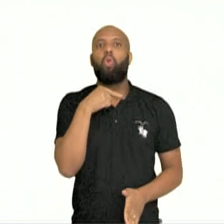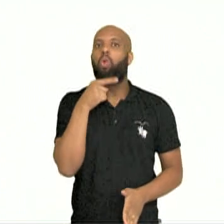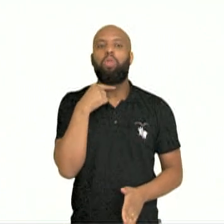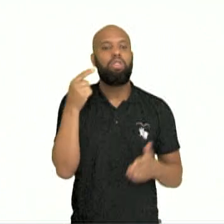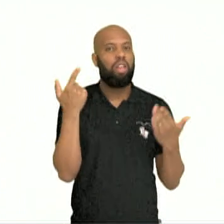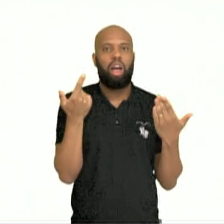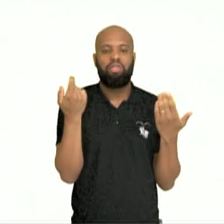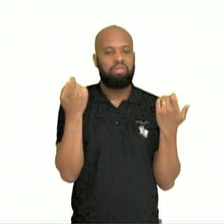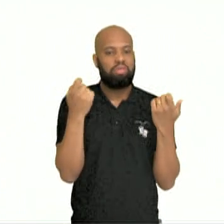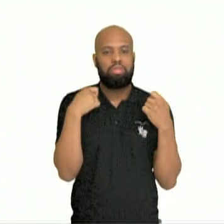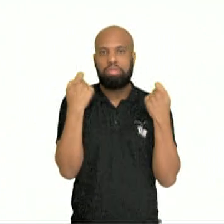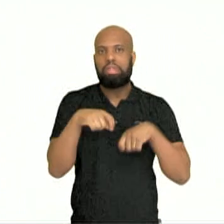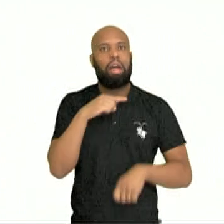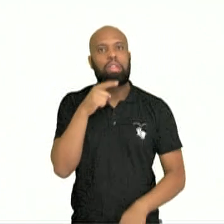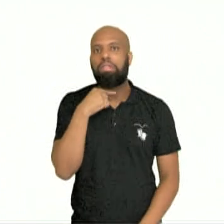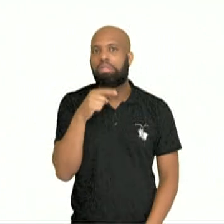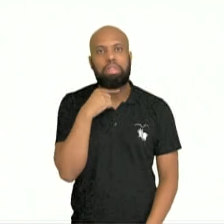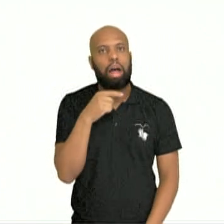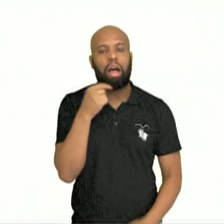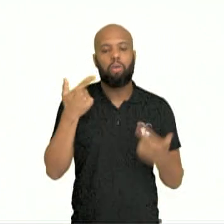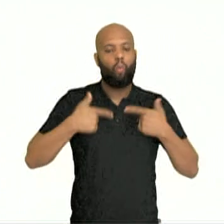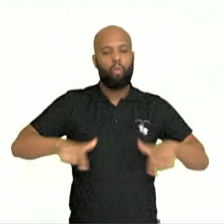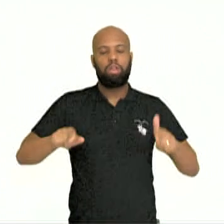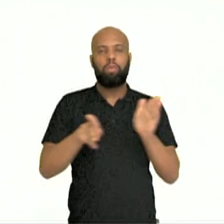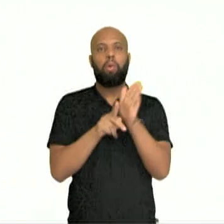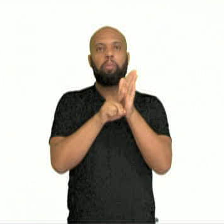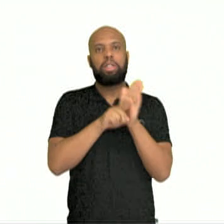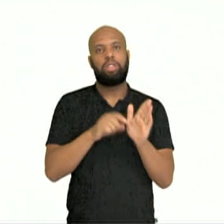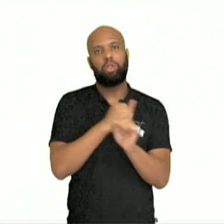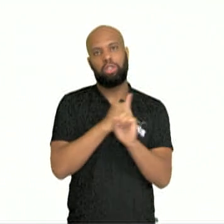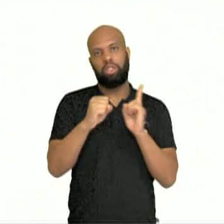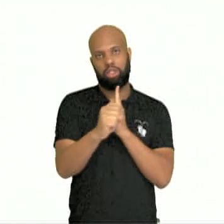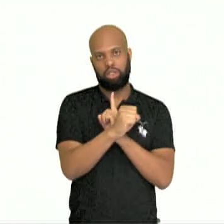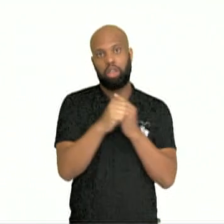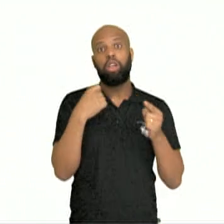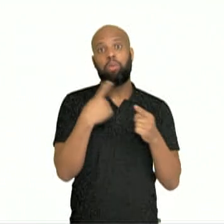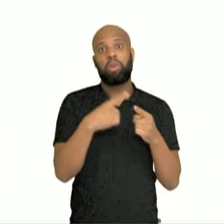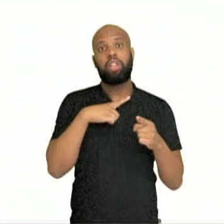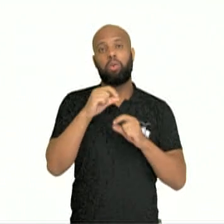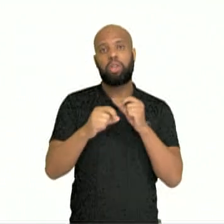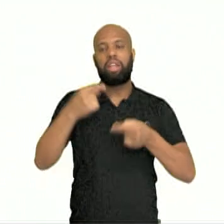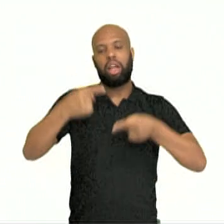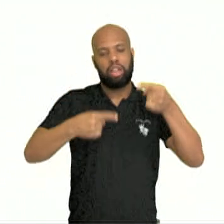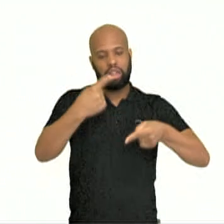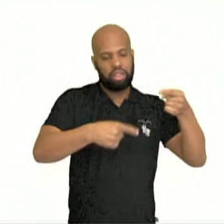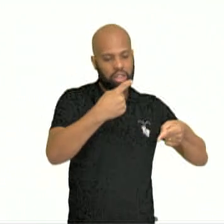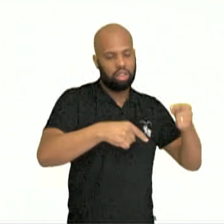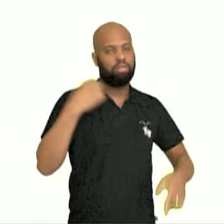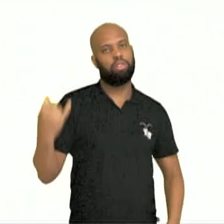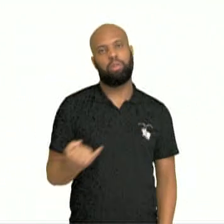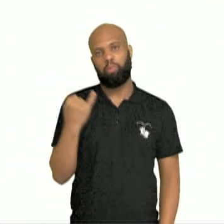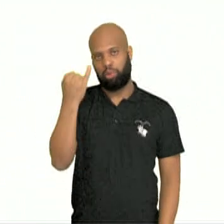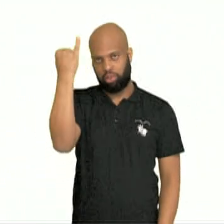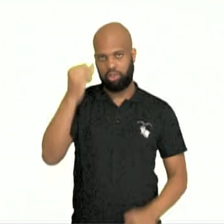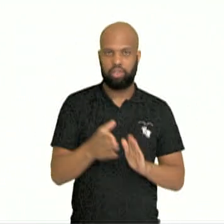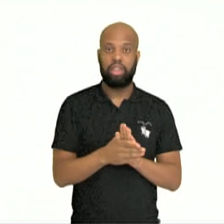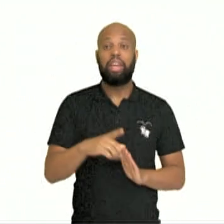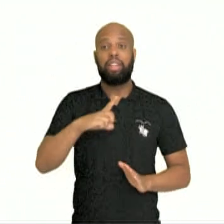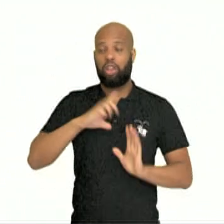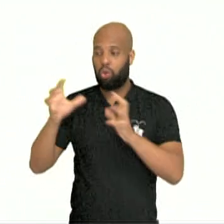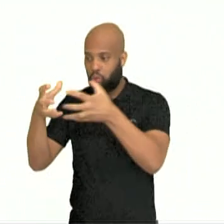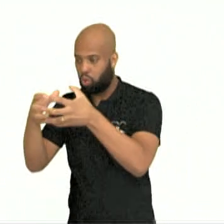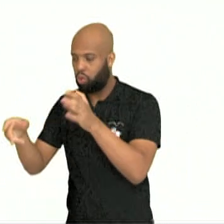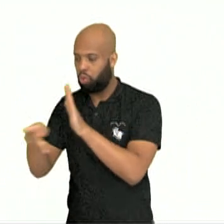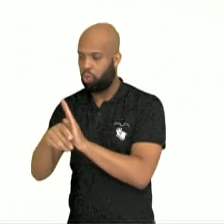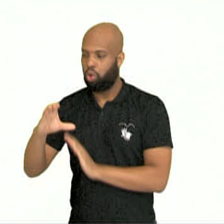pesquisas sociais. Trata-se de um importante debate do campo das ciências sociais. Veja que interessante, né? De um lado, você tem a ideia de contra